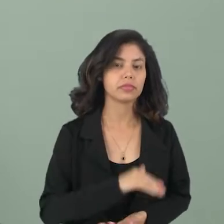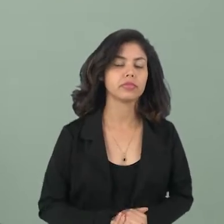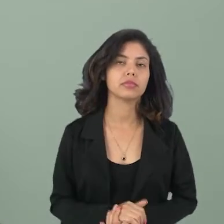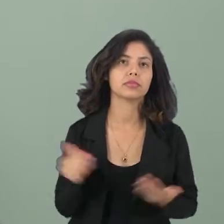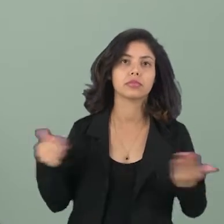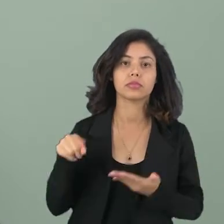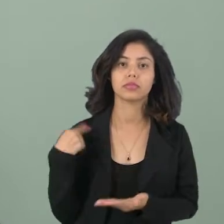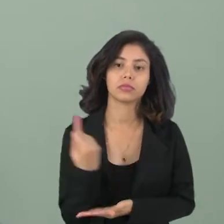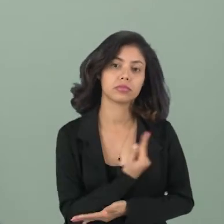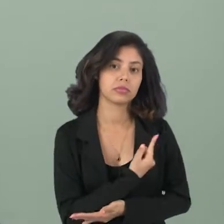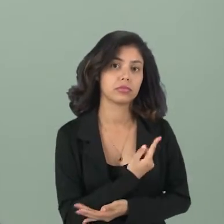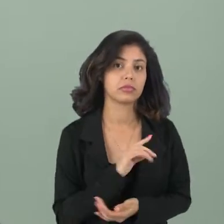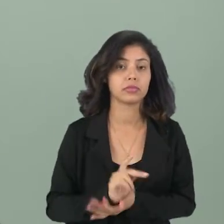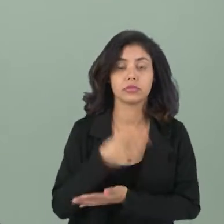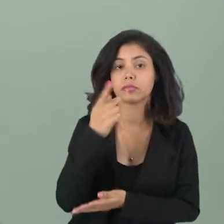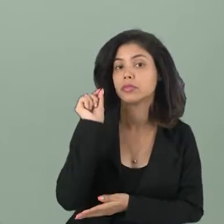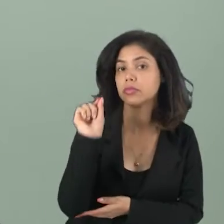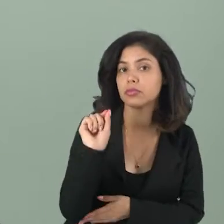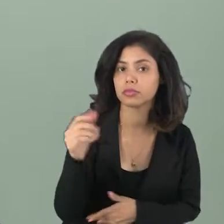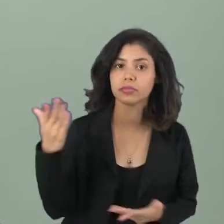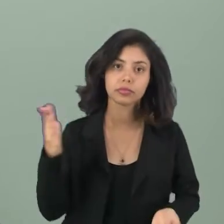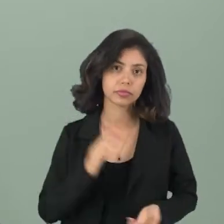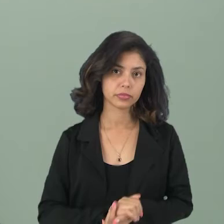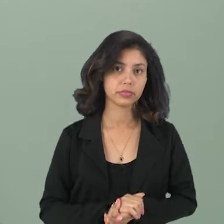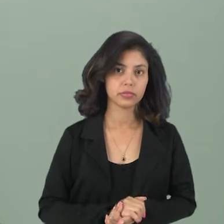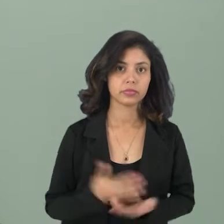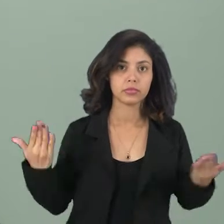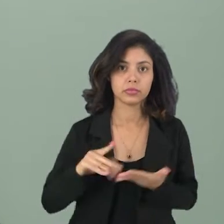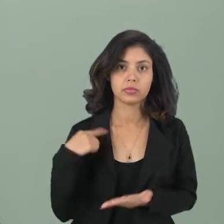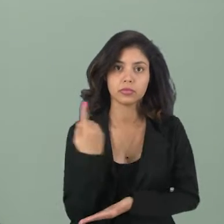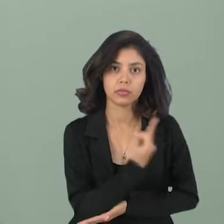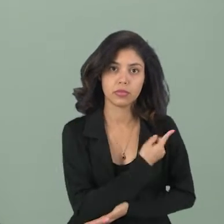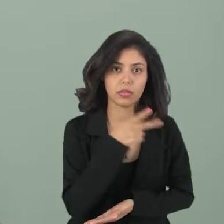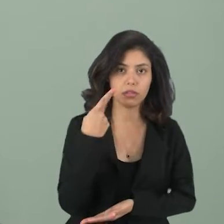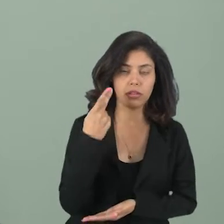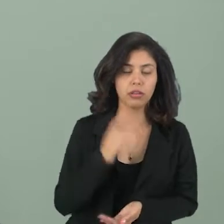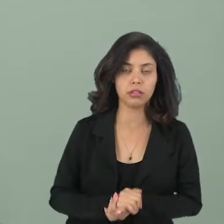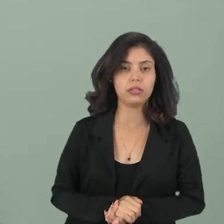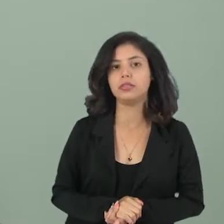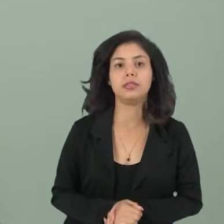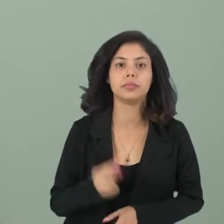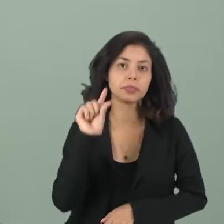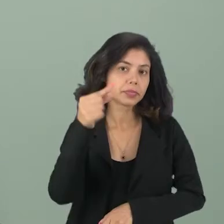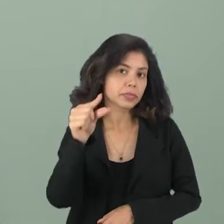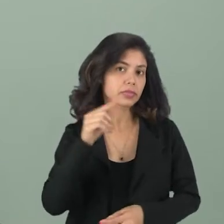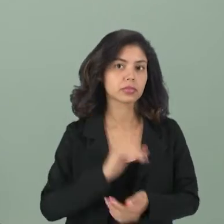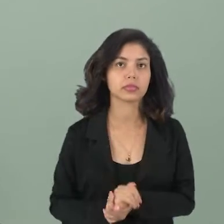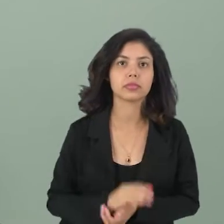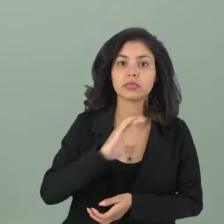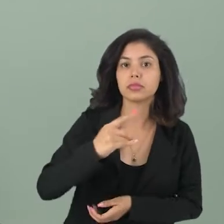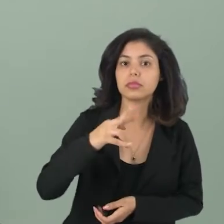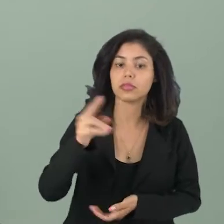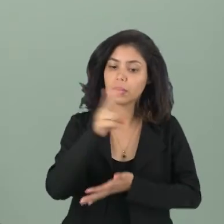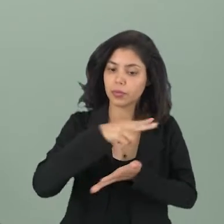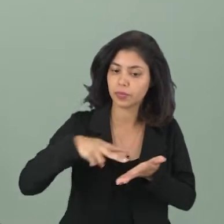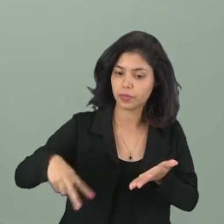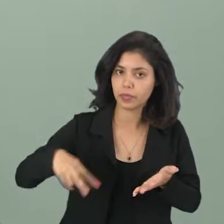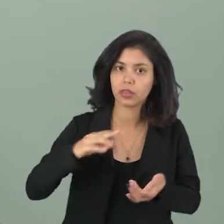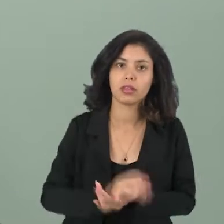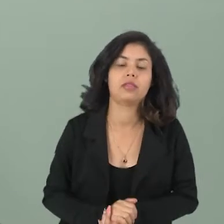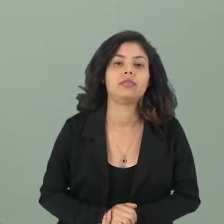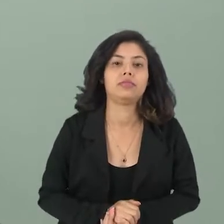vamos lá galinha hoje que nós vamos falar professor né hoje nós vamos falar um pouco da competência leitora